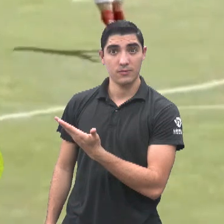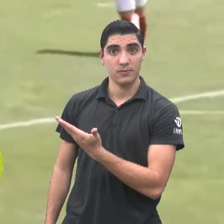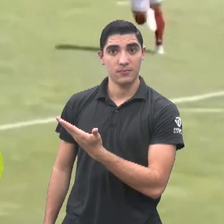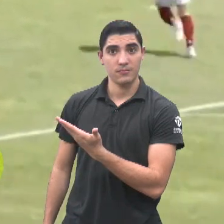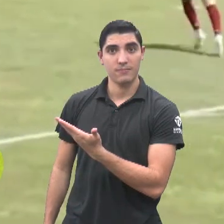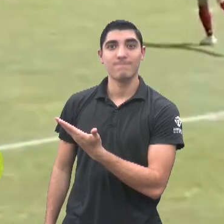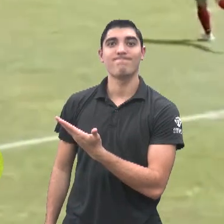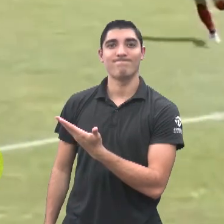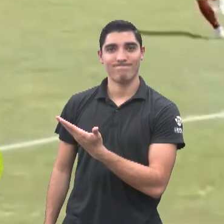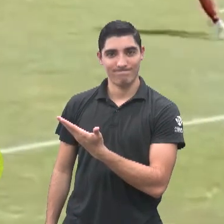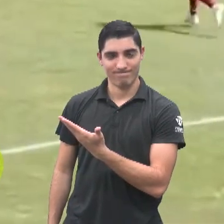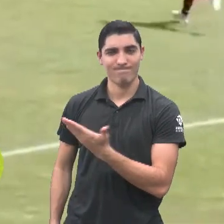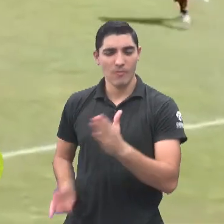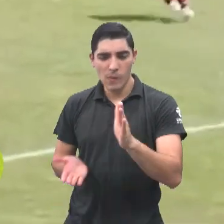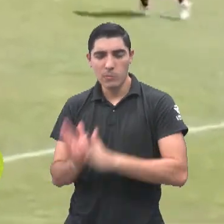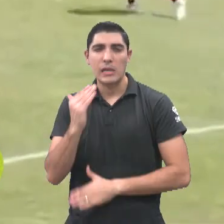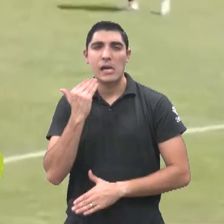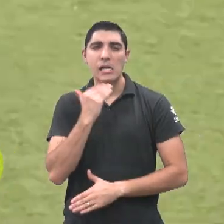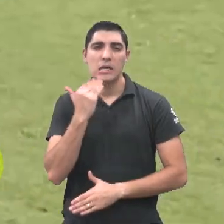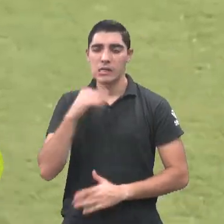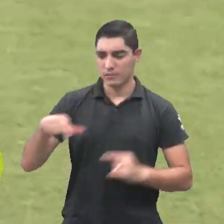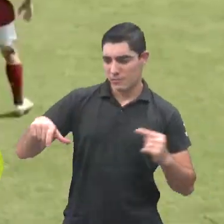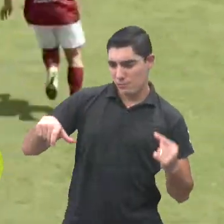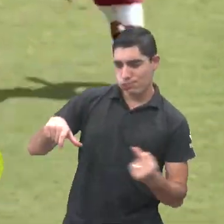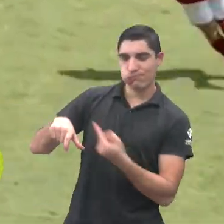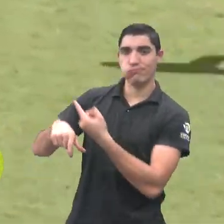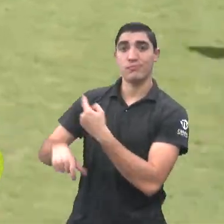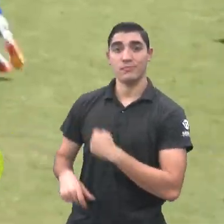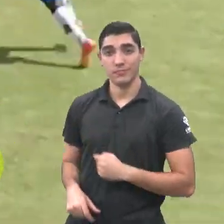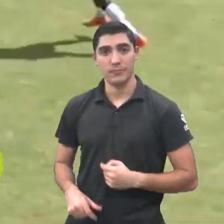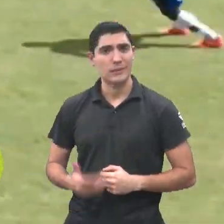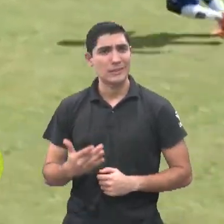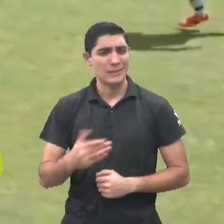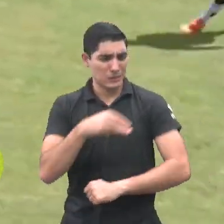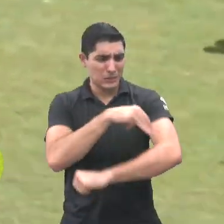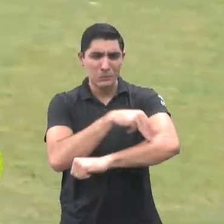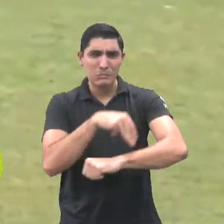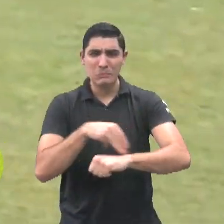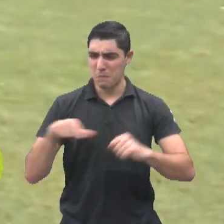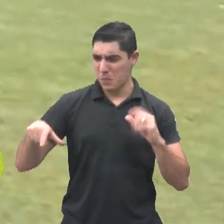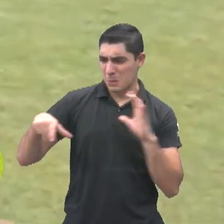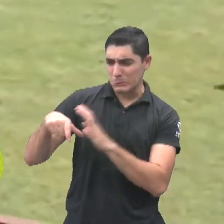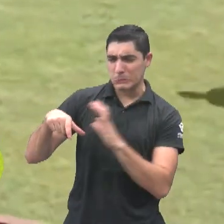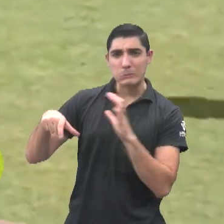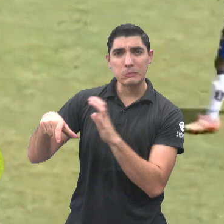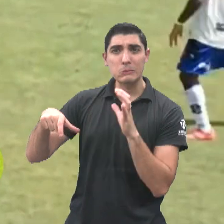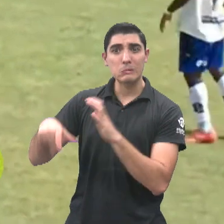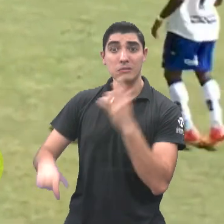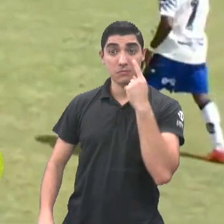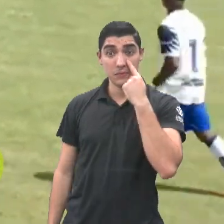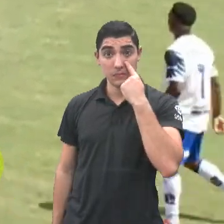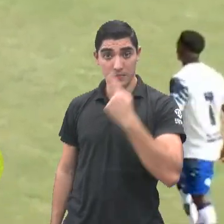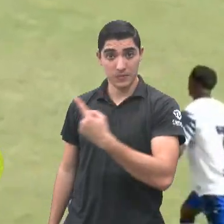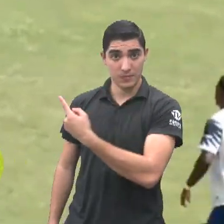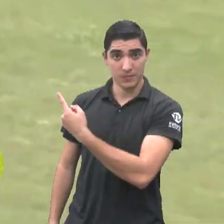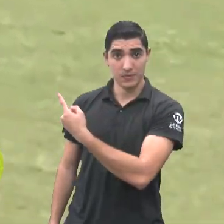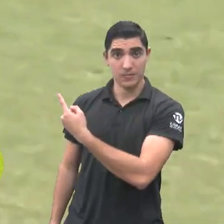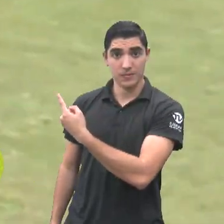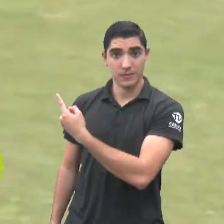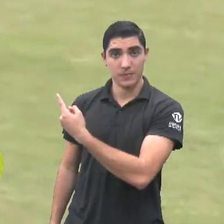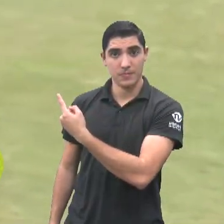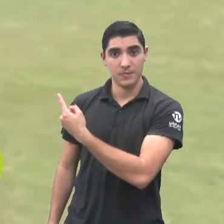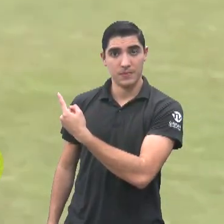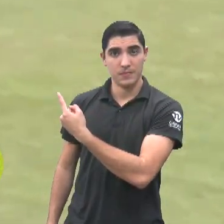a bola subiu para a sorte do São José. Só dava Juventus no jogo. Na jogada que começou aqui na esquerda, João Vitor,